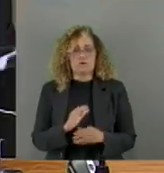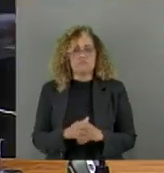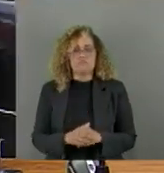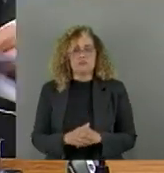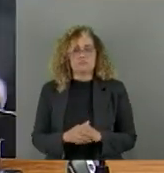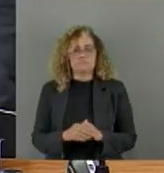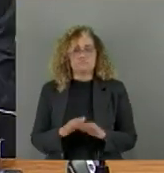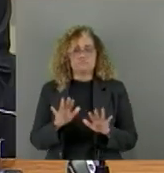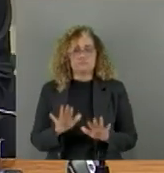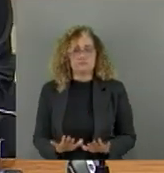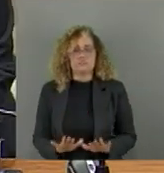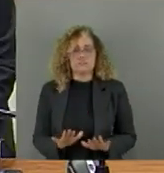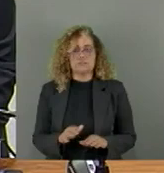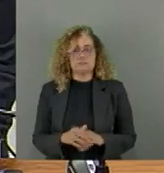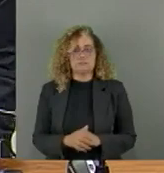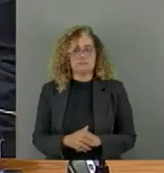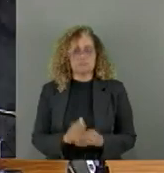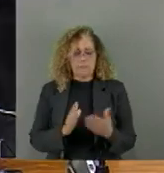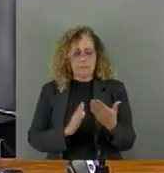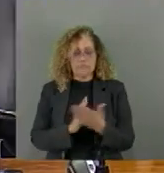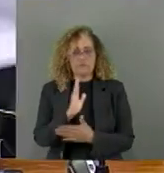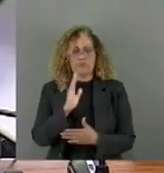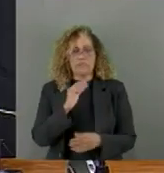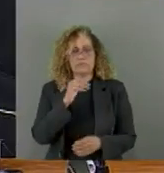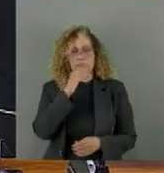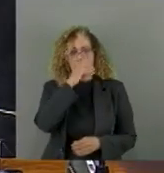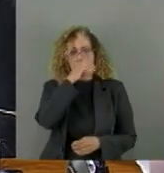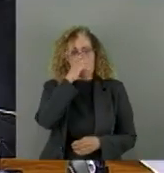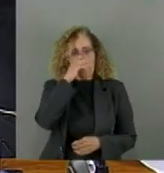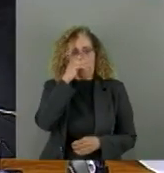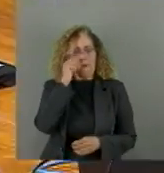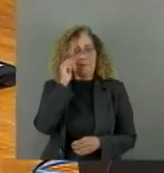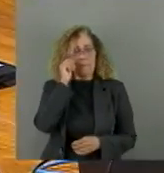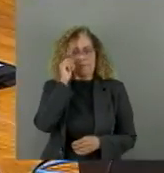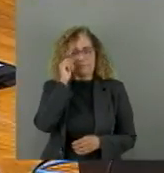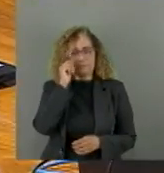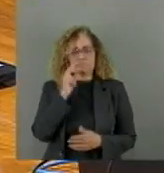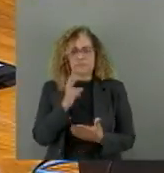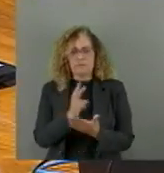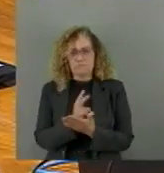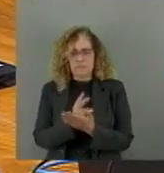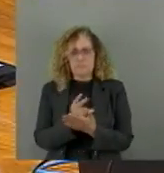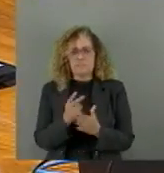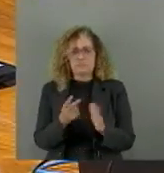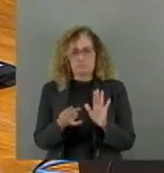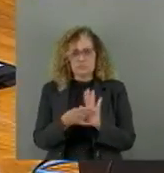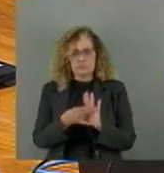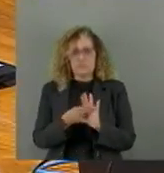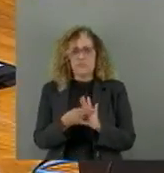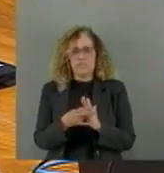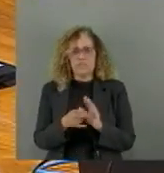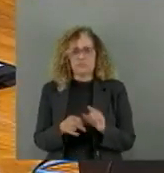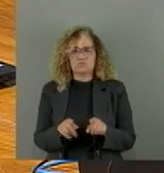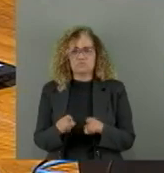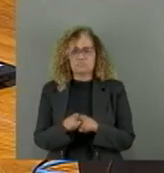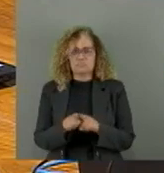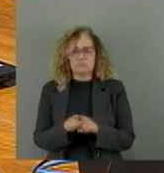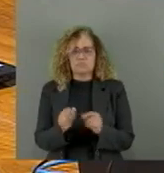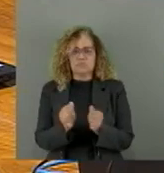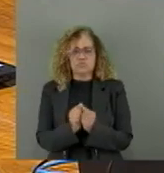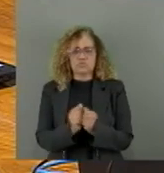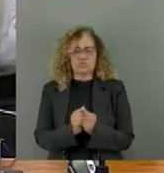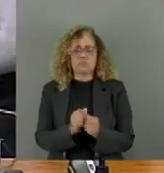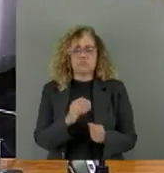permaneçam como se encontram, aprovado. Se você me permitir, que eu aprovarei o mesmo requerimento, cópia da sua assessoria, na Comissão de Direitos